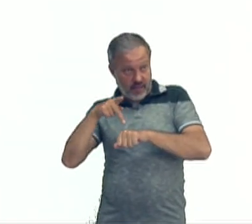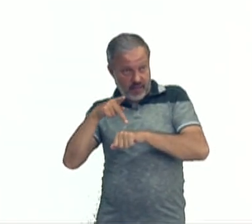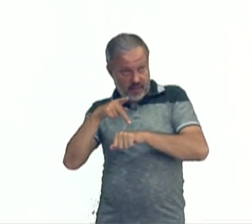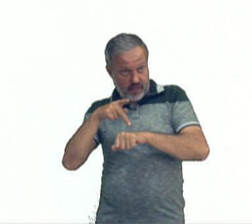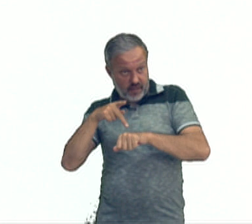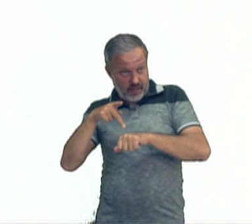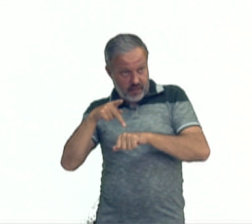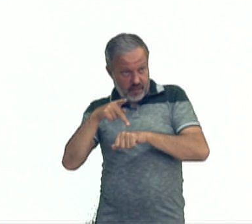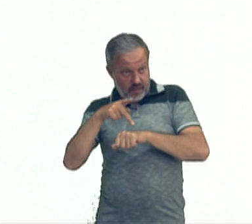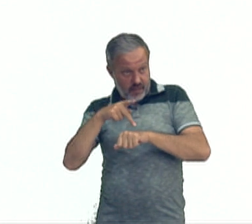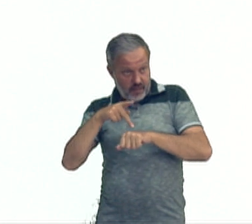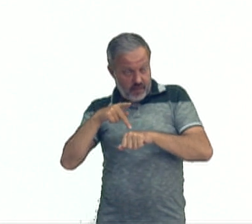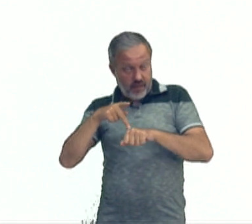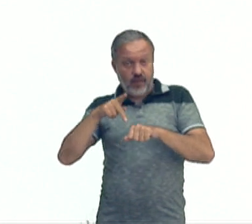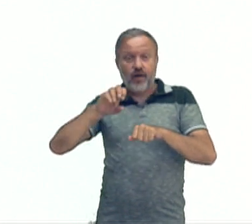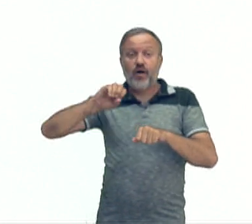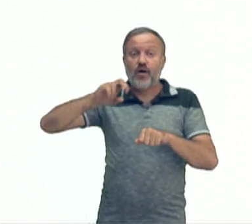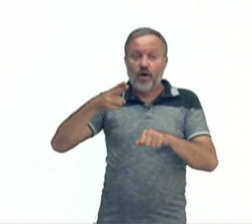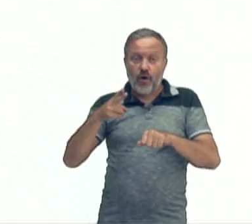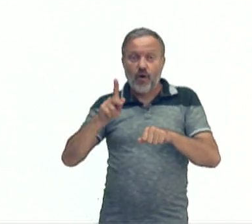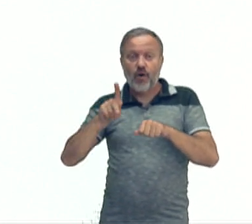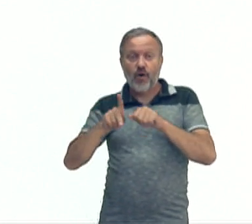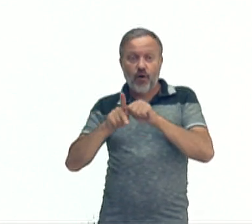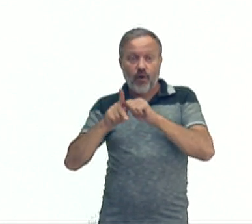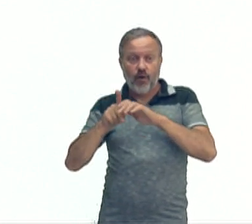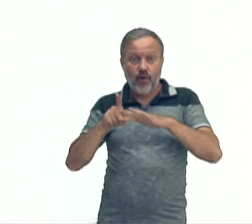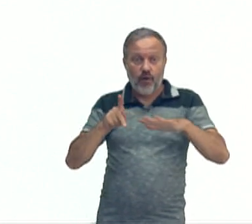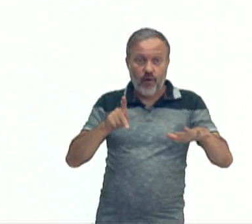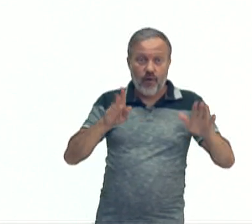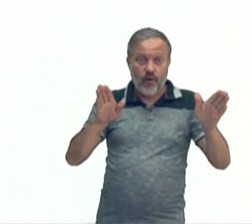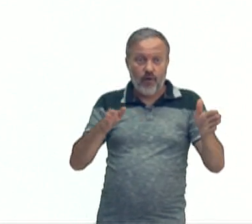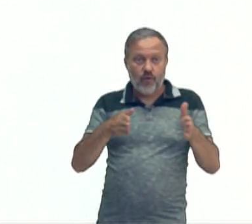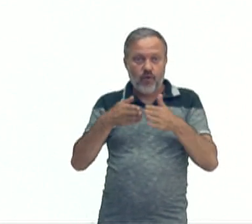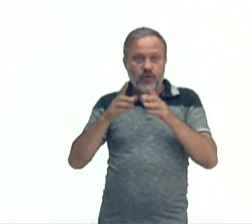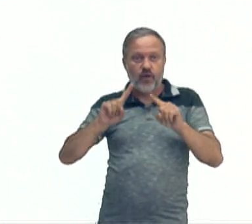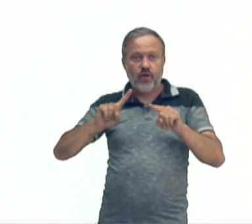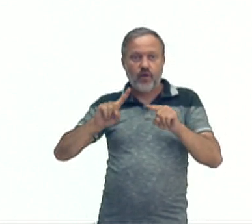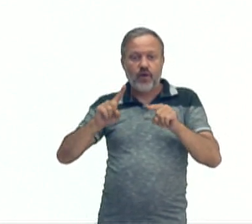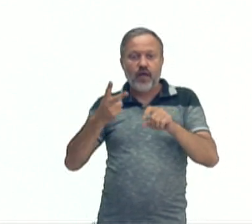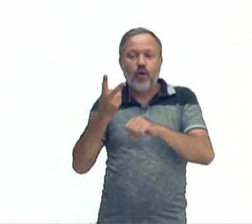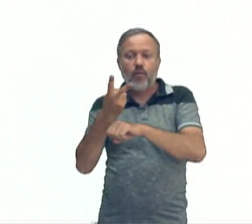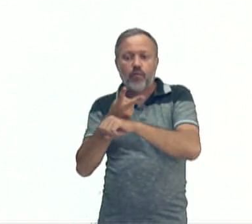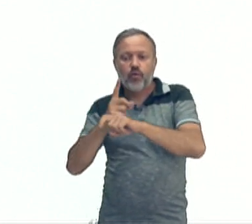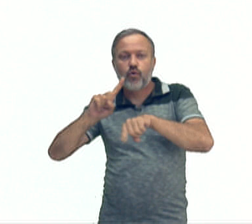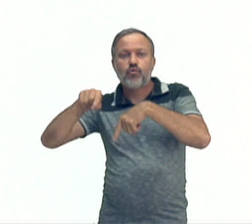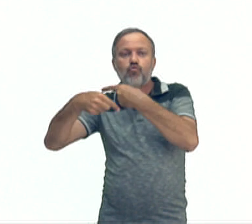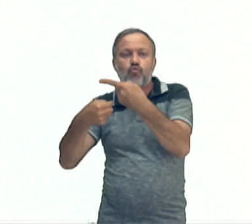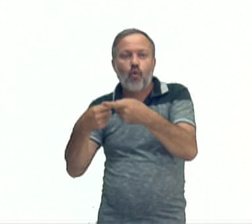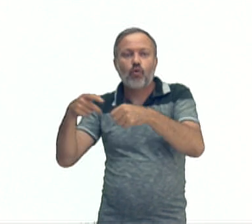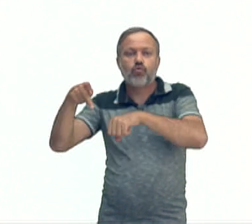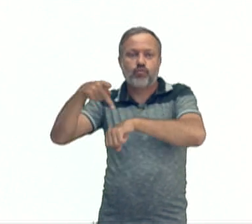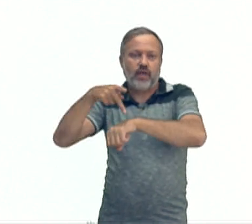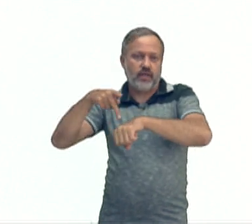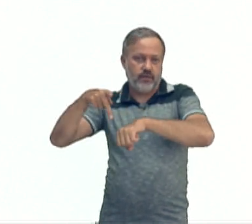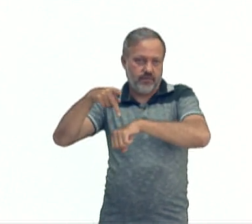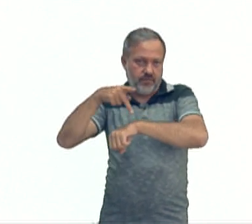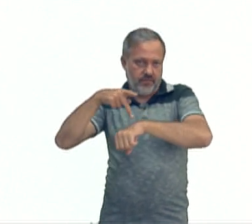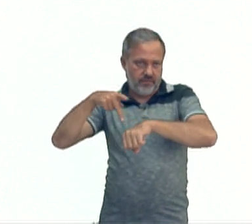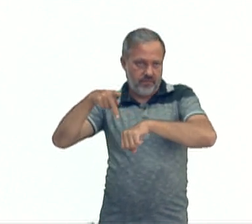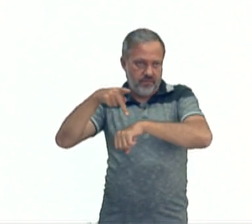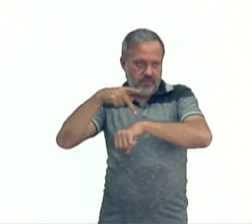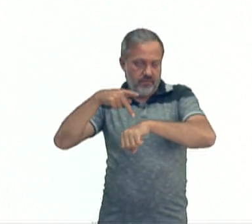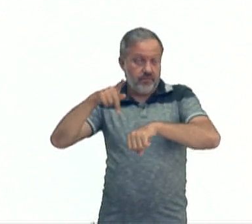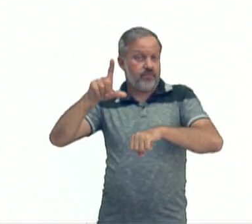ocorre dentro do mesmo país. Migração externa é aquela que ocorre entre países. E ainda assim,